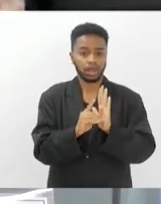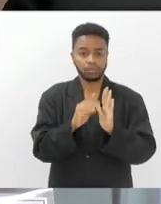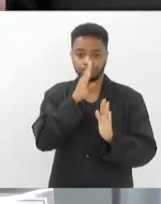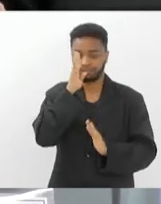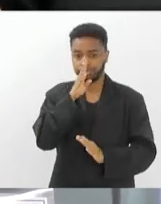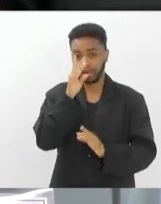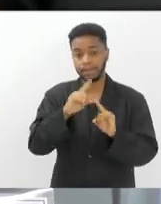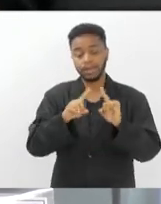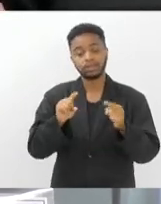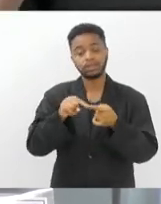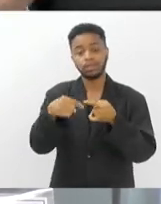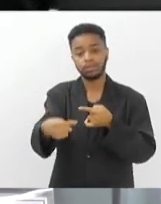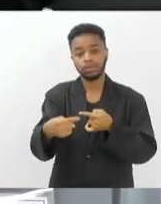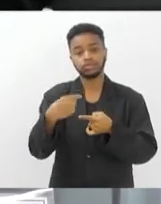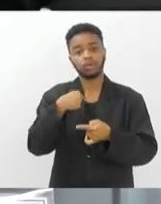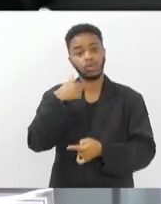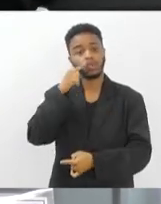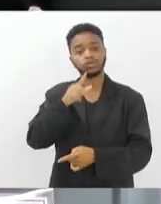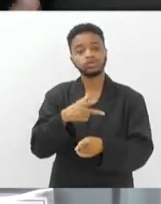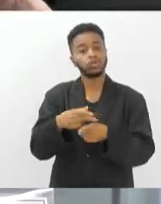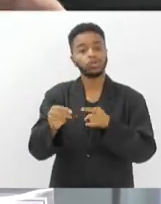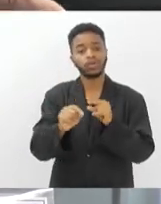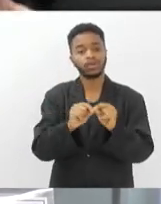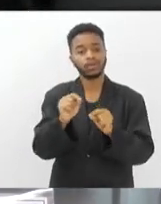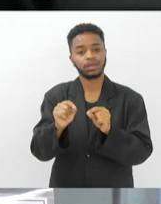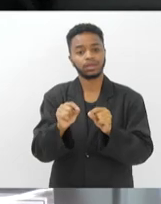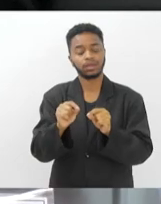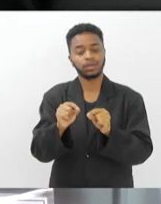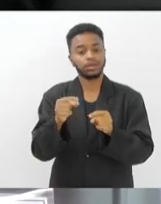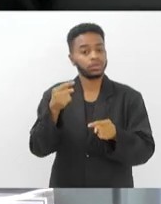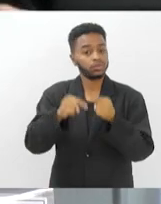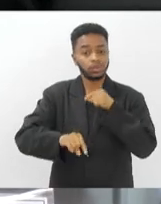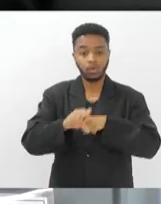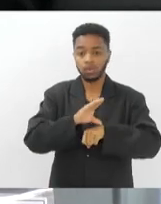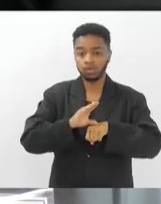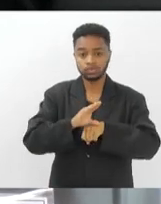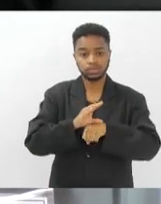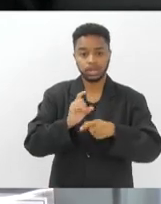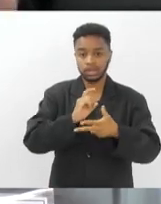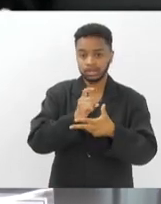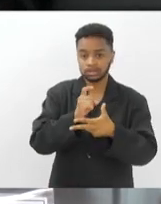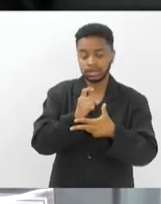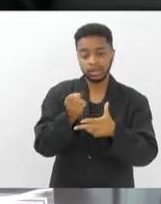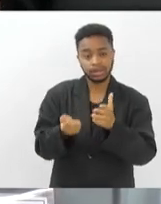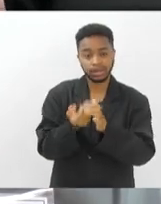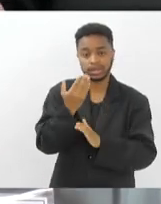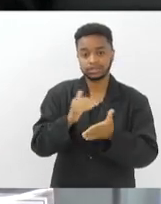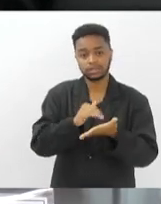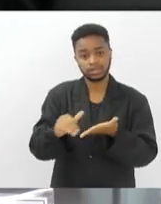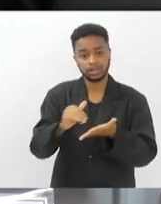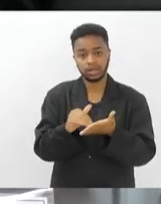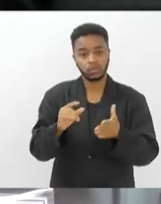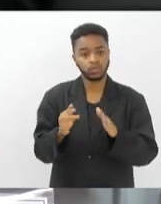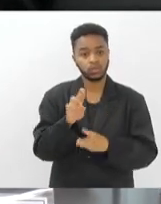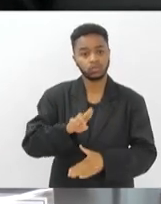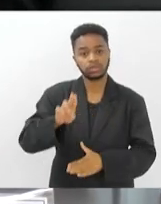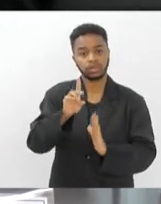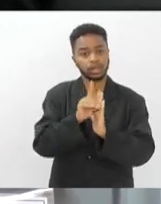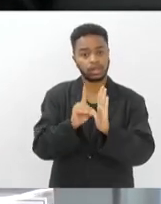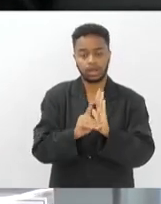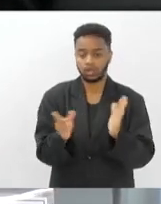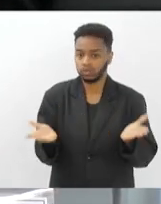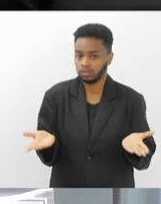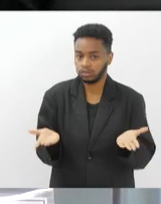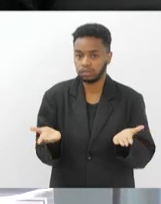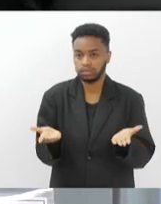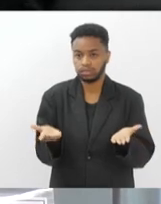no TJ ganhar que é inconstitucional o Poder Executivo criar secretarias por decreto. E